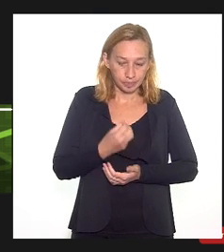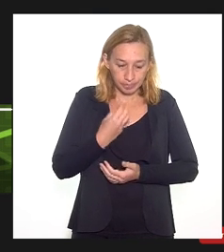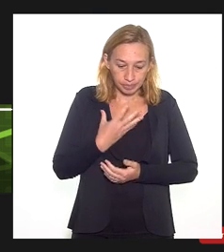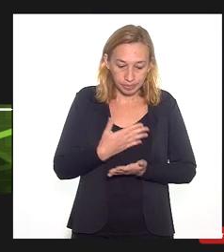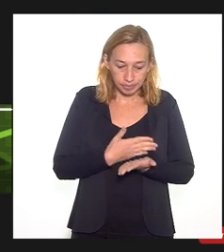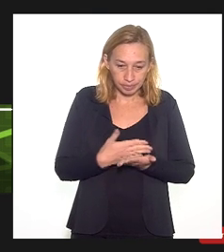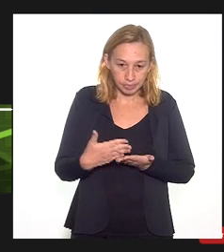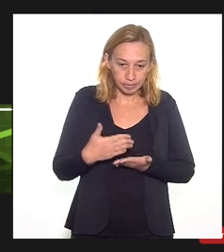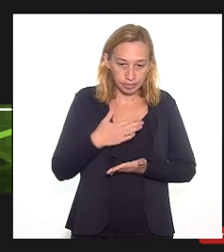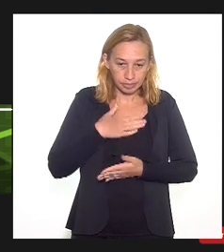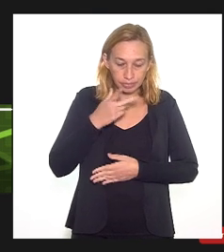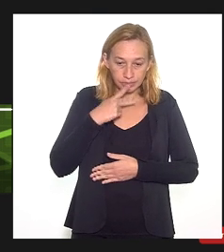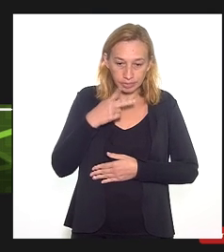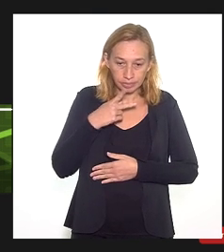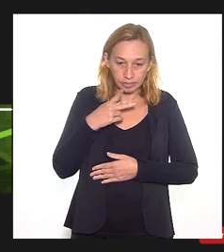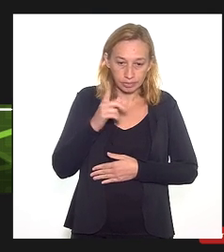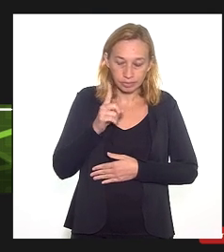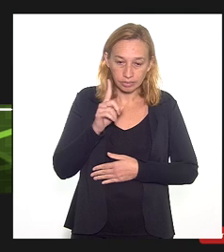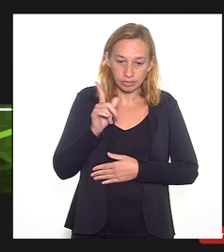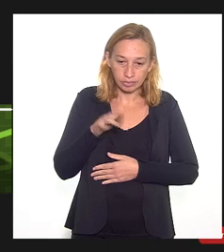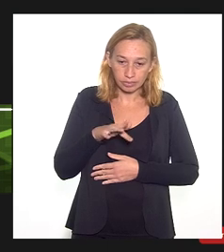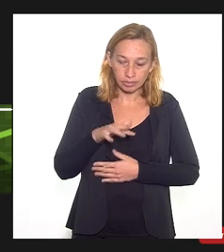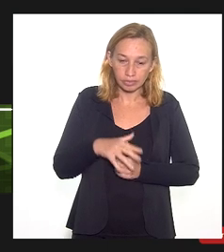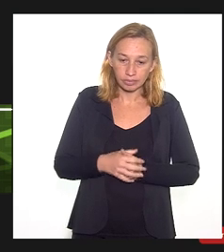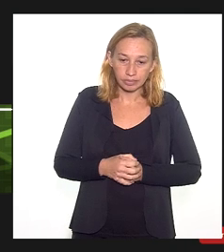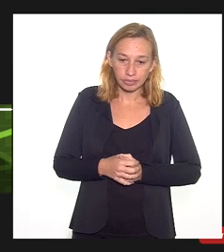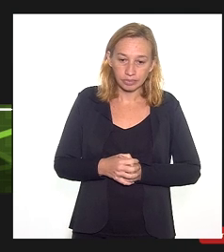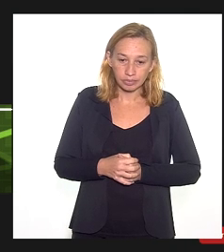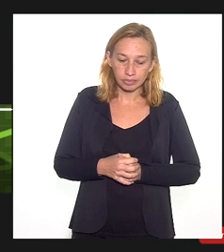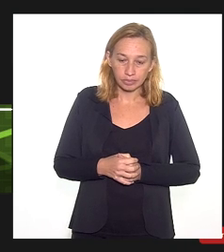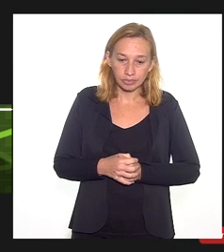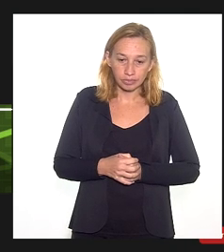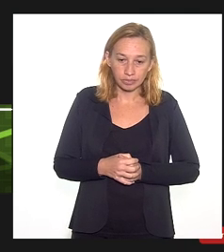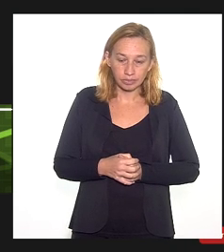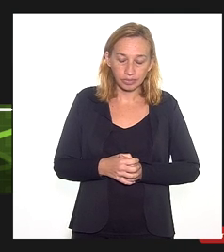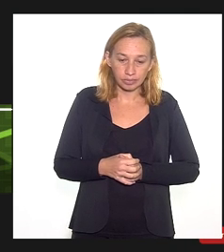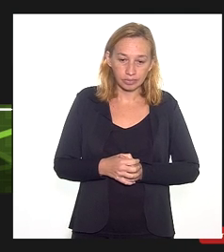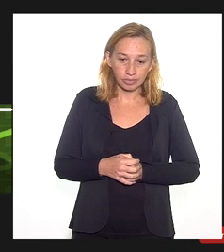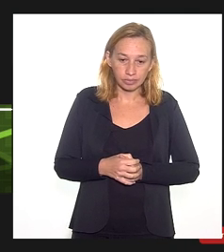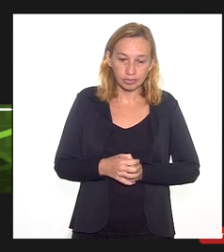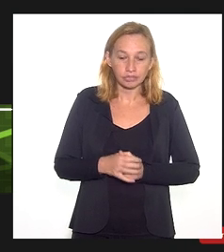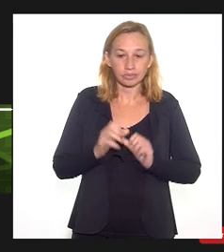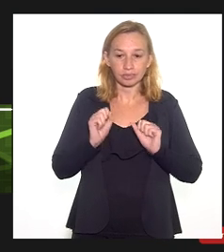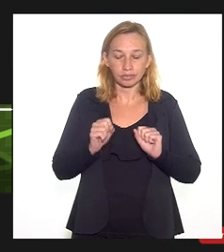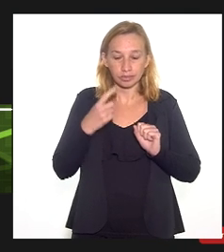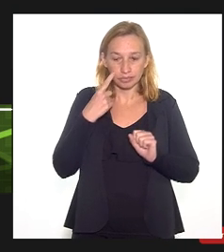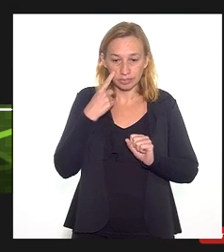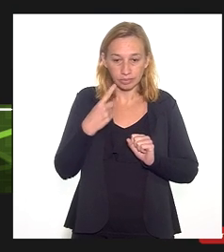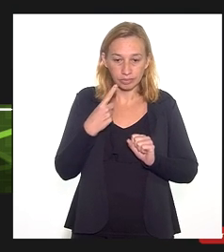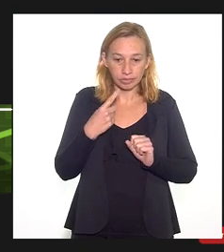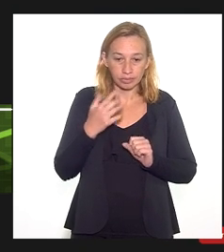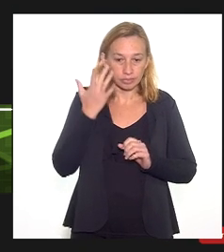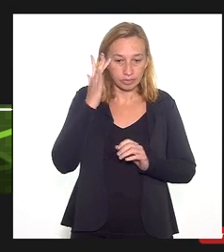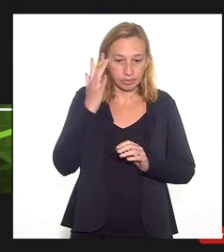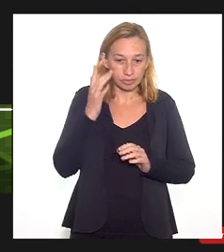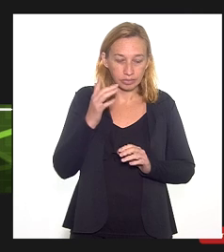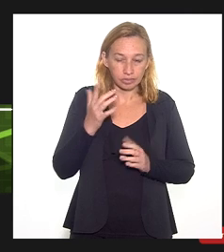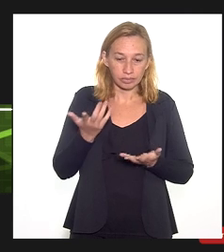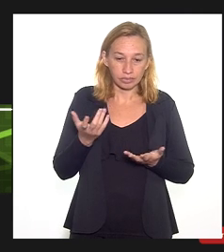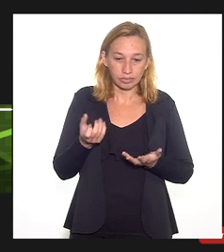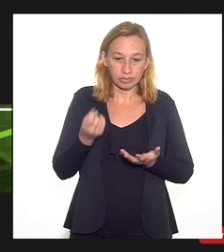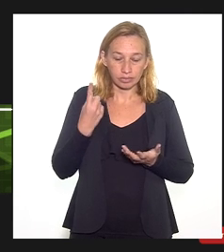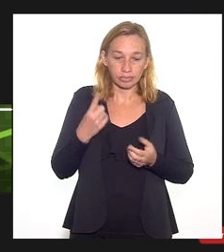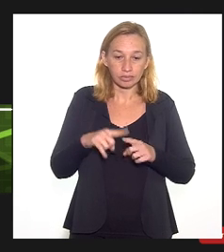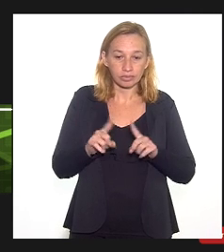começar a minha fala não poderia ser diferente talvez aqueles que estão assistindo eu posso estar achando um pouco enfadonho